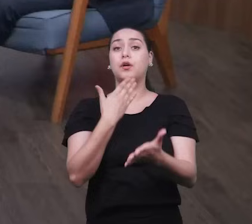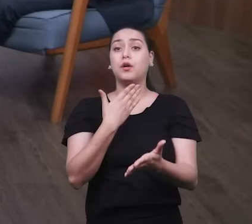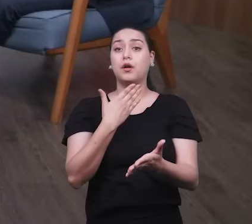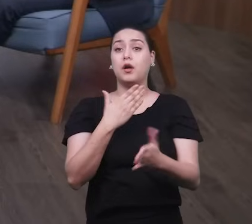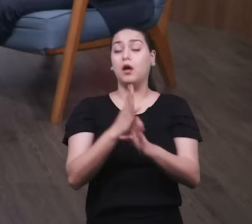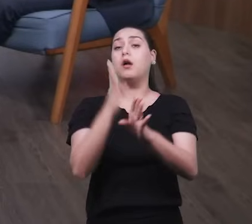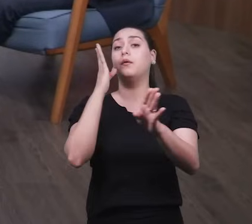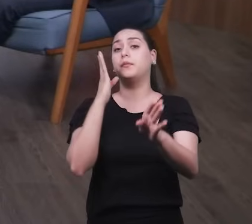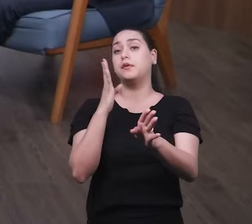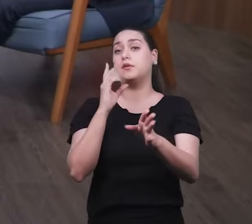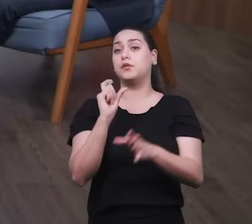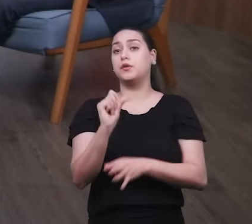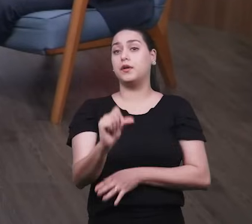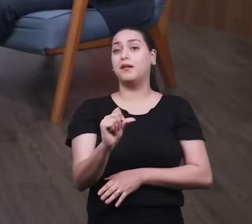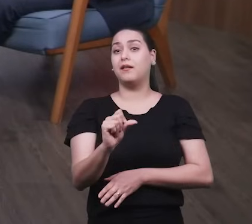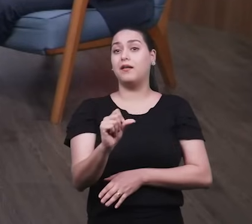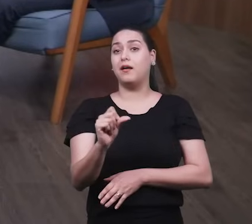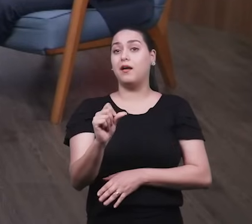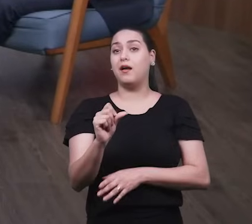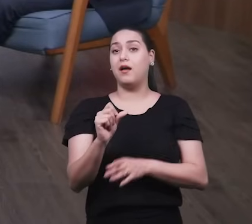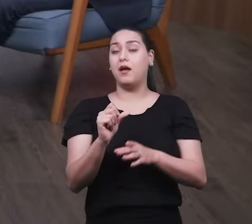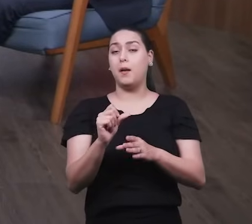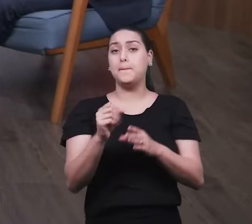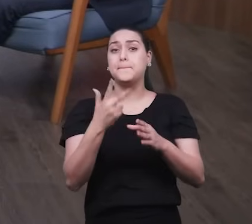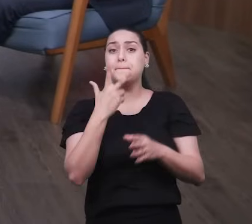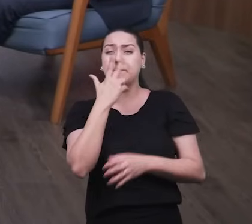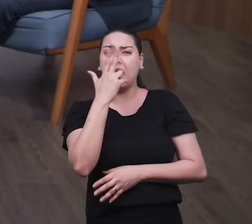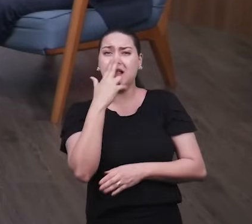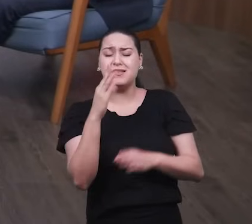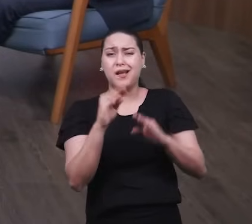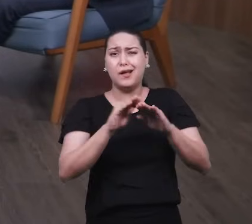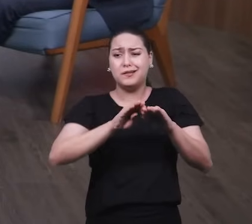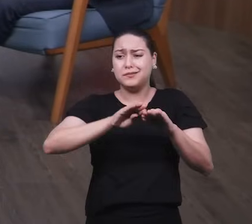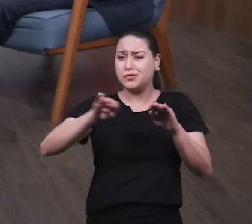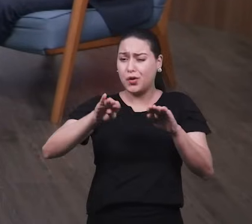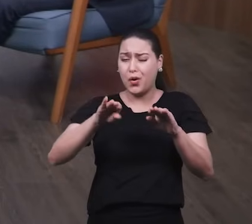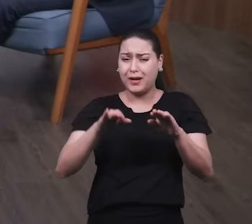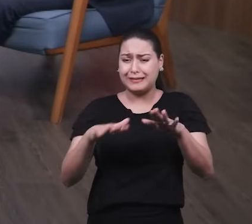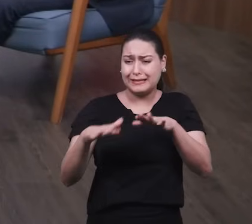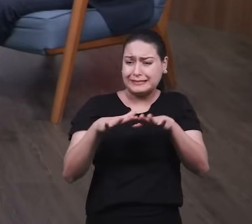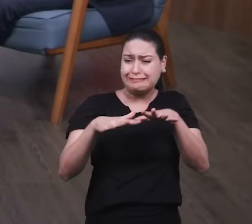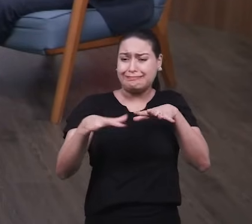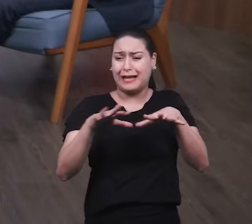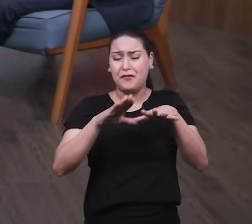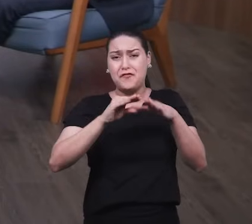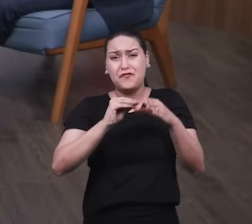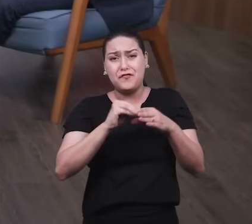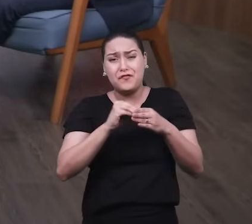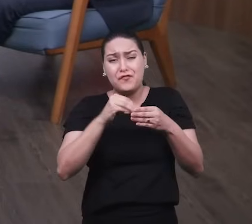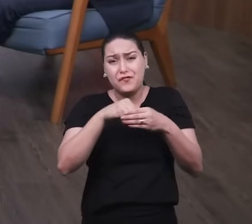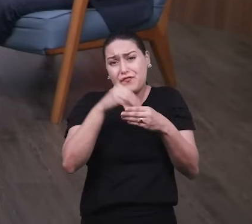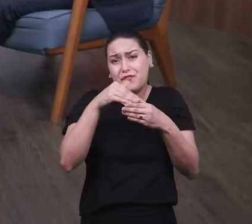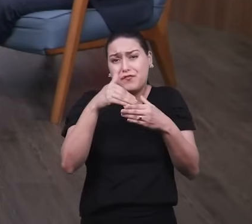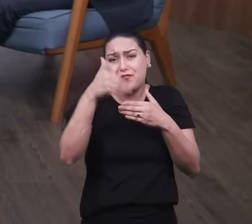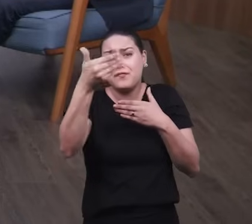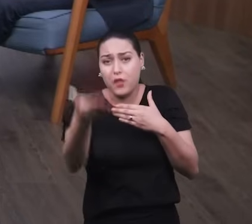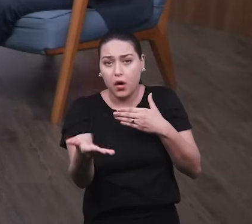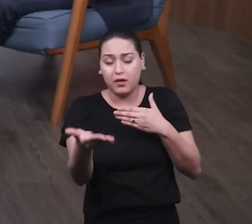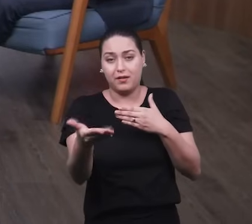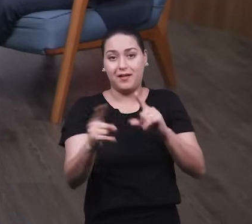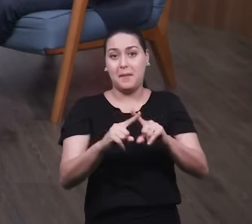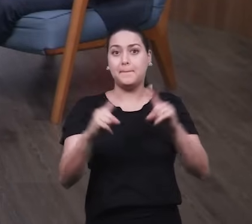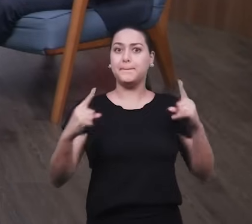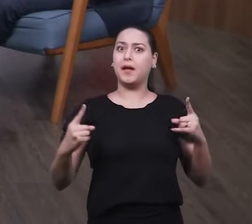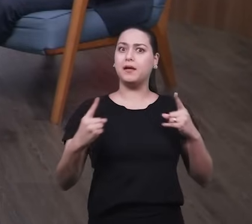parece, repetindo a sua expressão, algo deslocado, mas não é, sabemos que não é, vem aqui a figura não